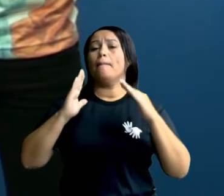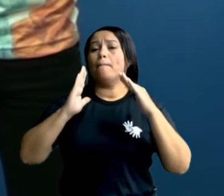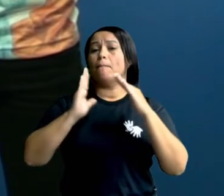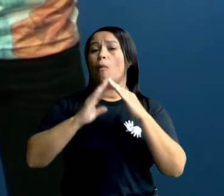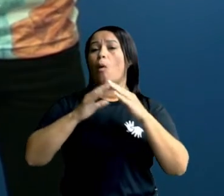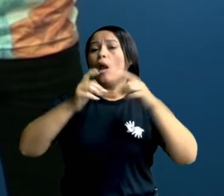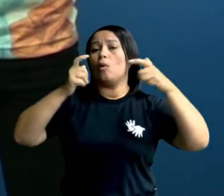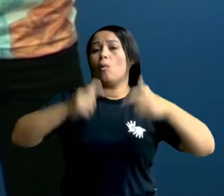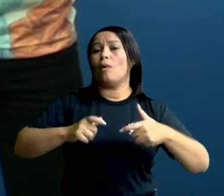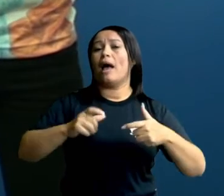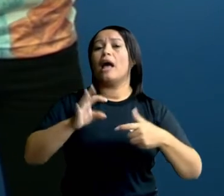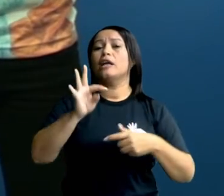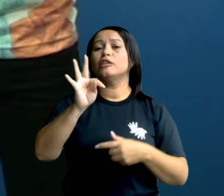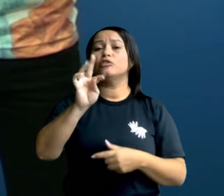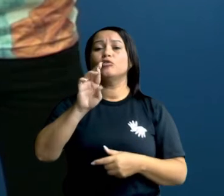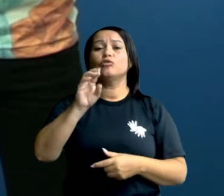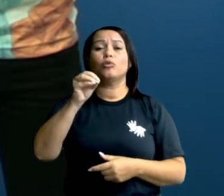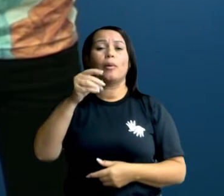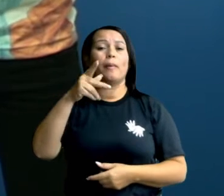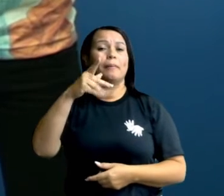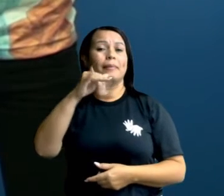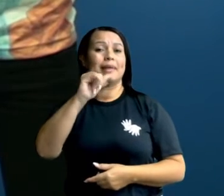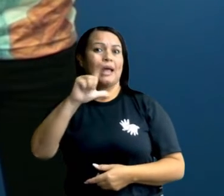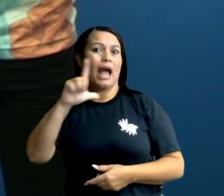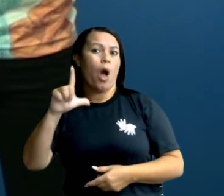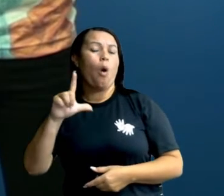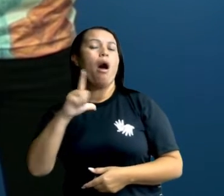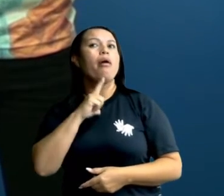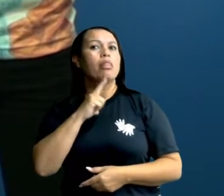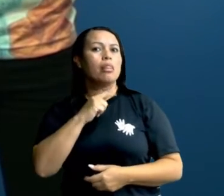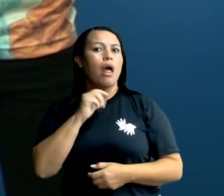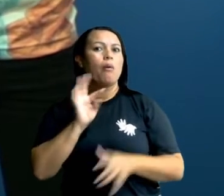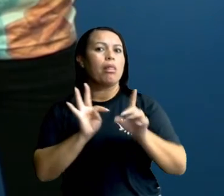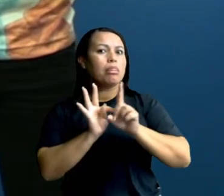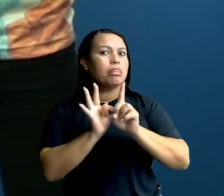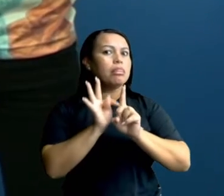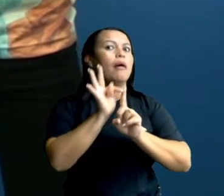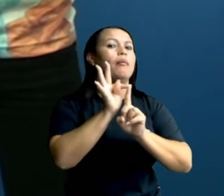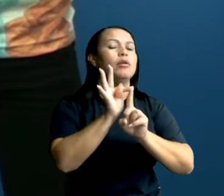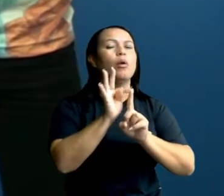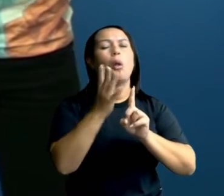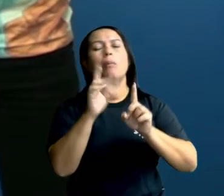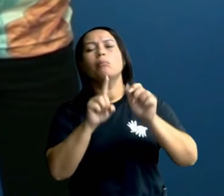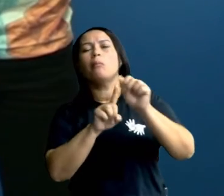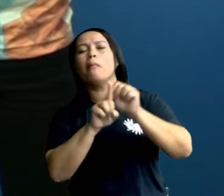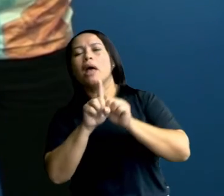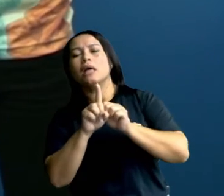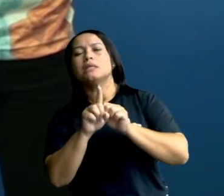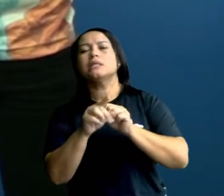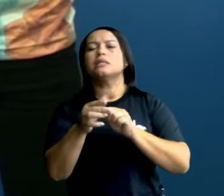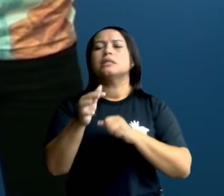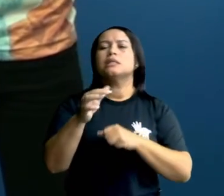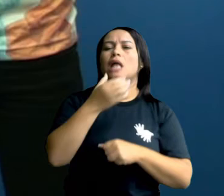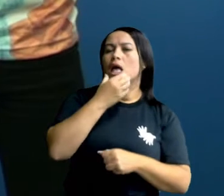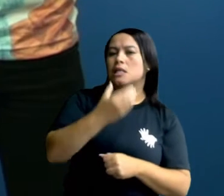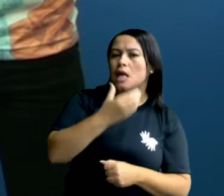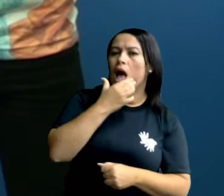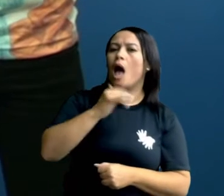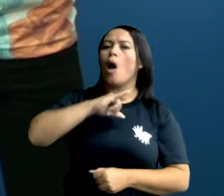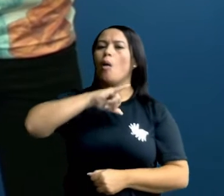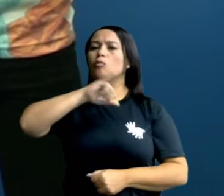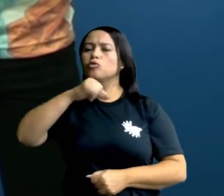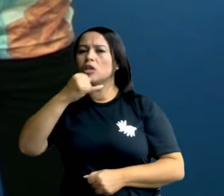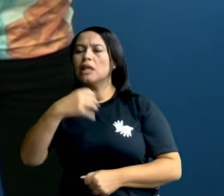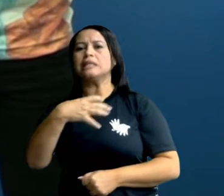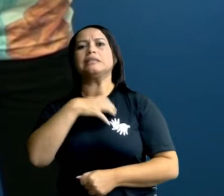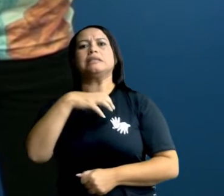sabe bem o que é temperatura elevada, mas sobretudo nos meses de dezembro, janeiro, a gente sente um pouquinho mais dessa